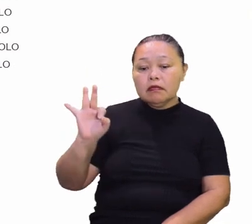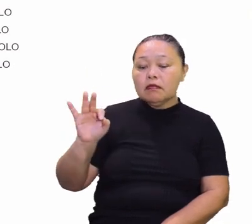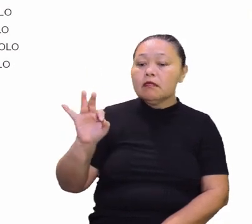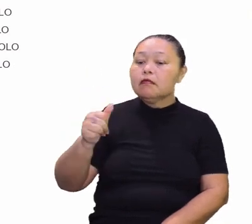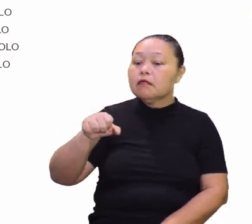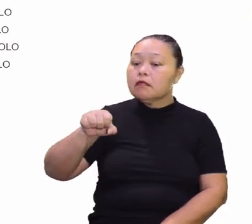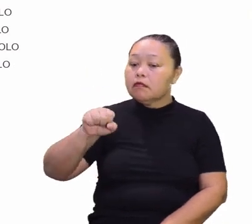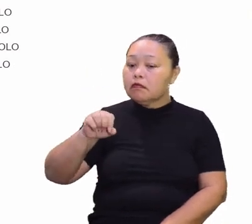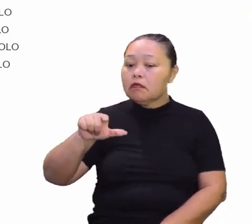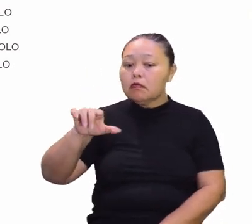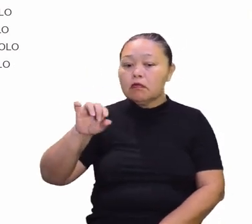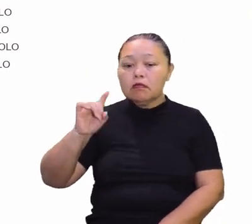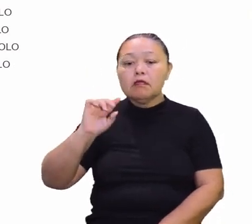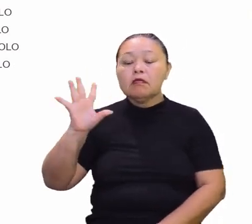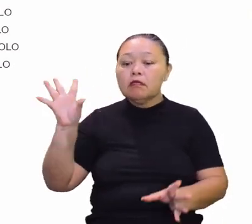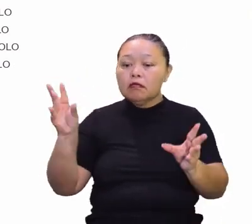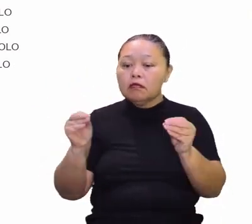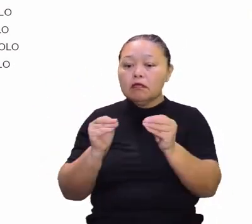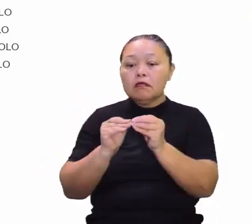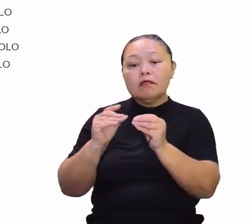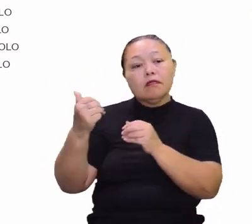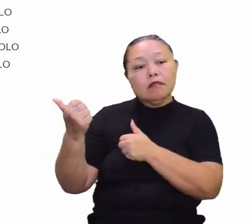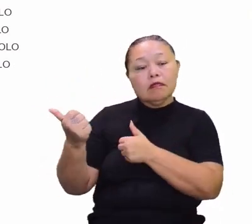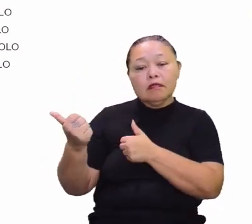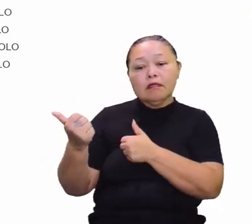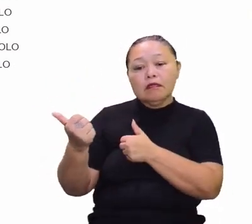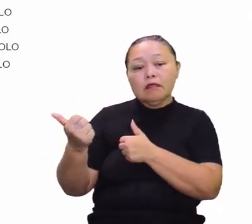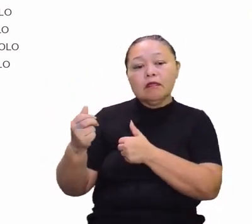dos solos que nós temos. Resumindo, é isso aqui, ó.